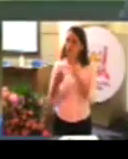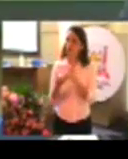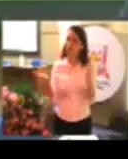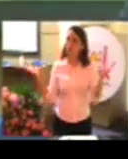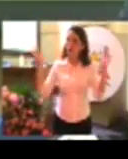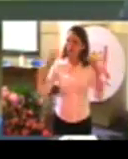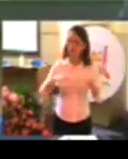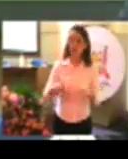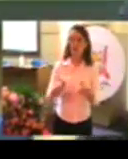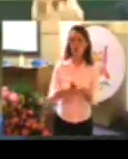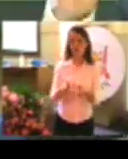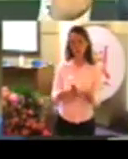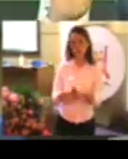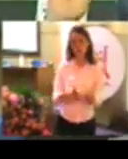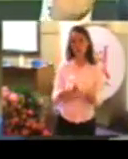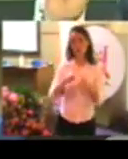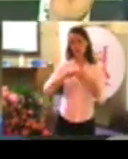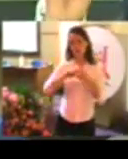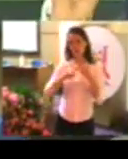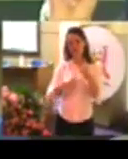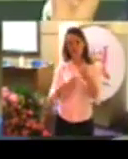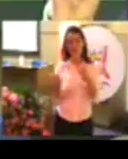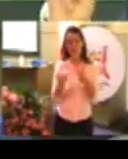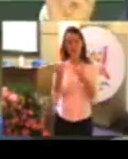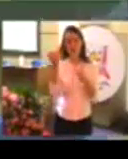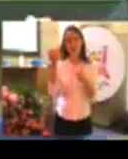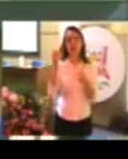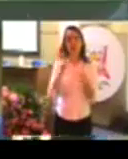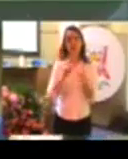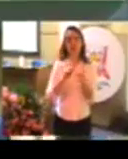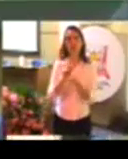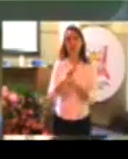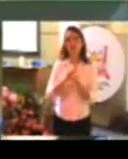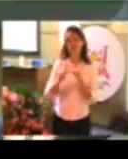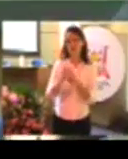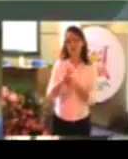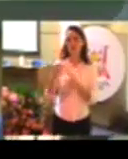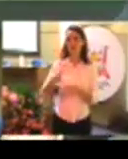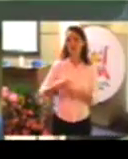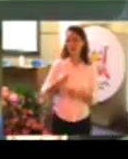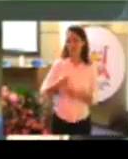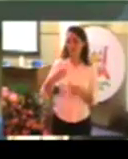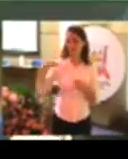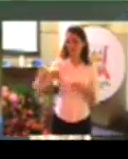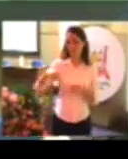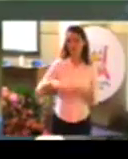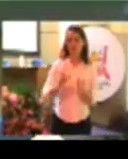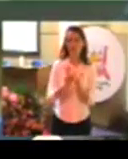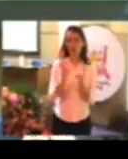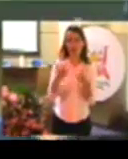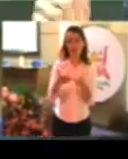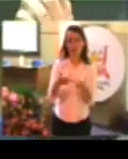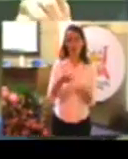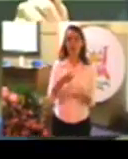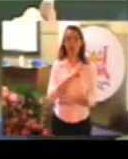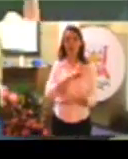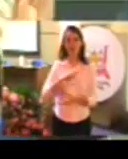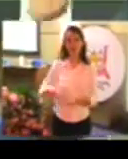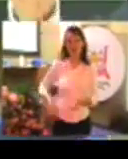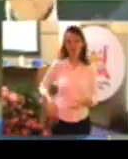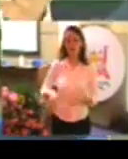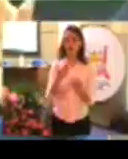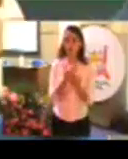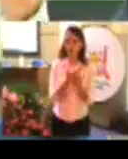aqui. Esses três segmentos da sociedade têm que estar aqui dentro da Câmara Municipal: os